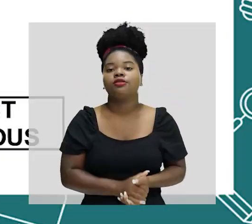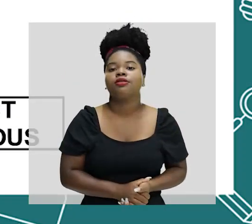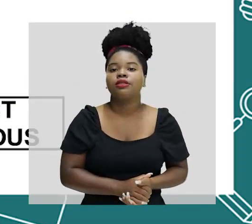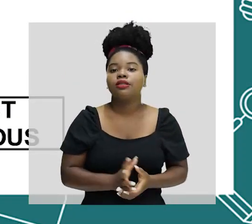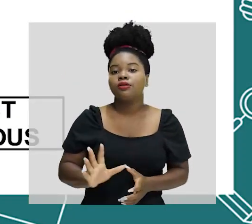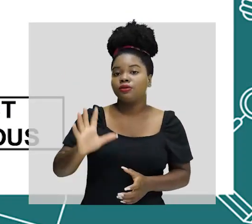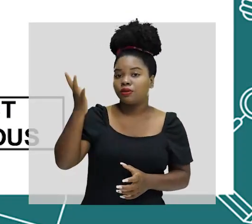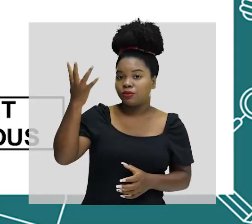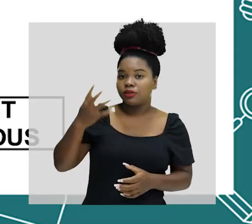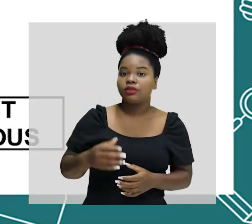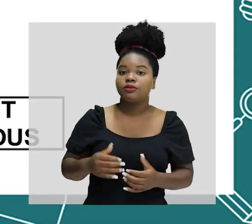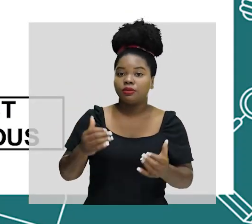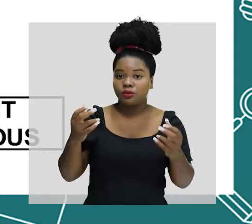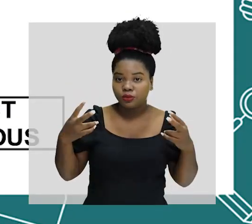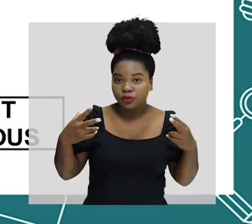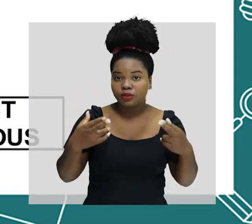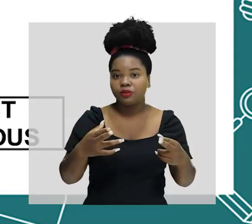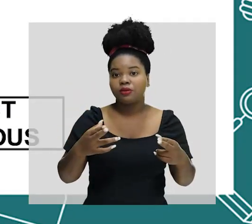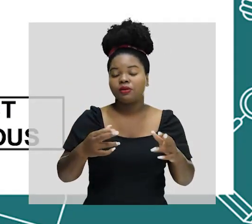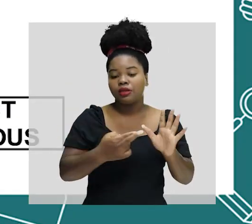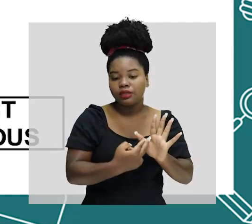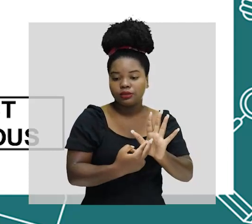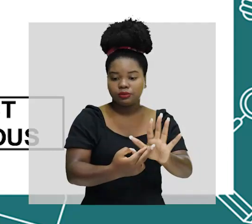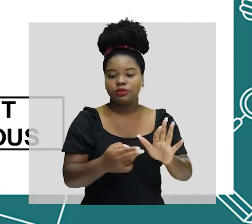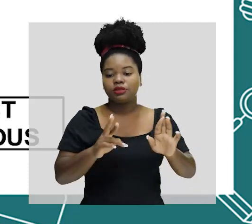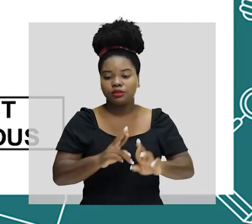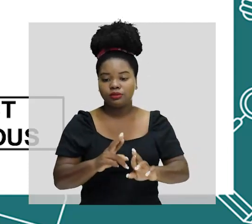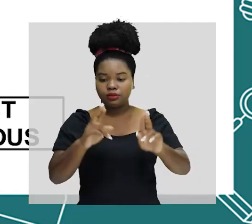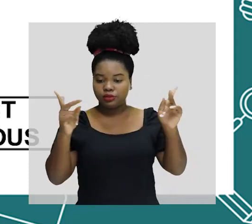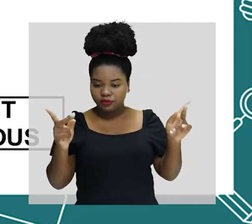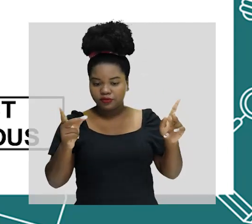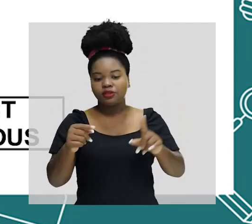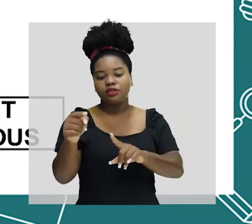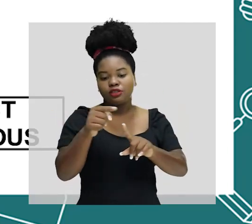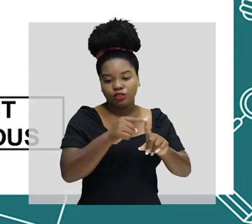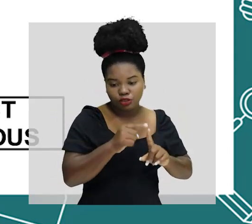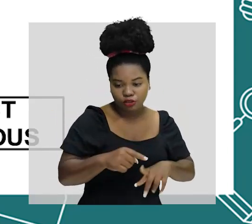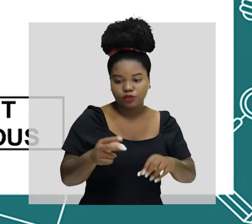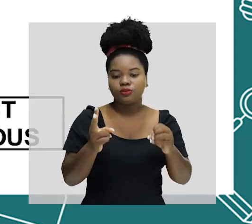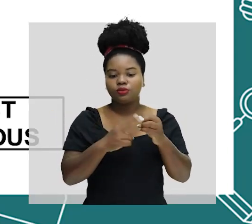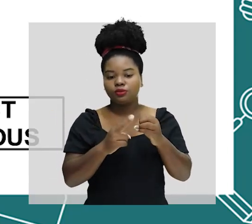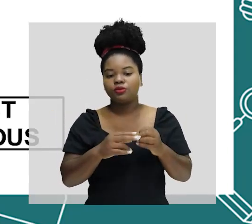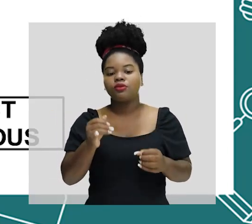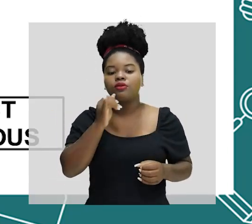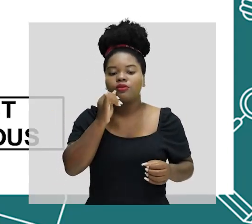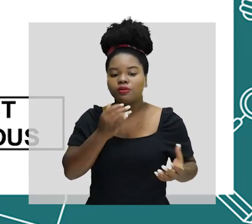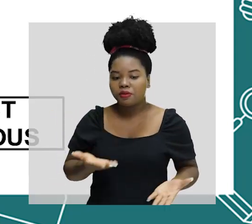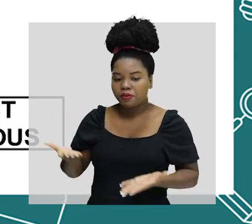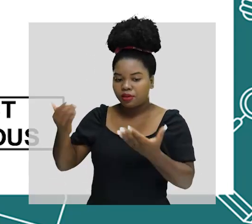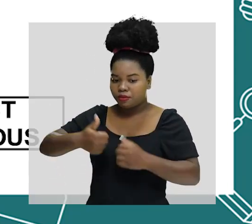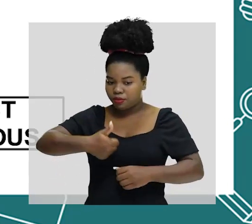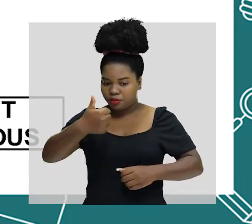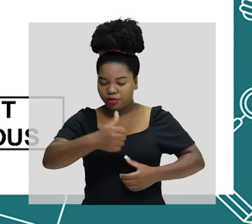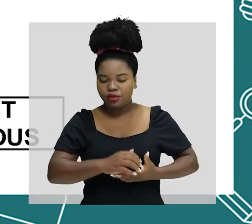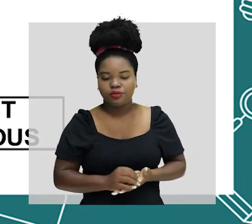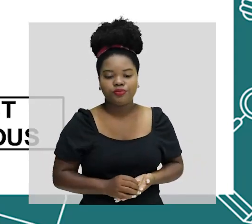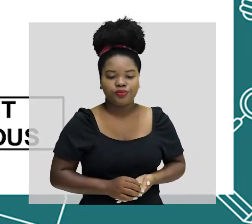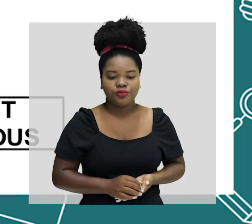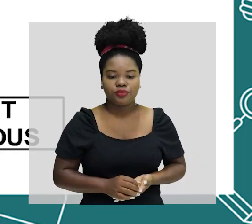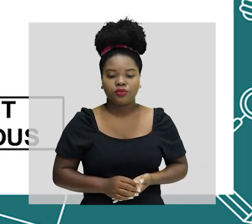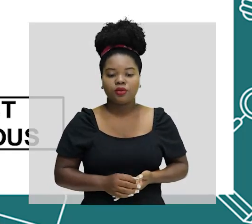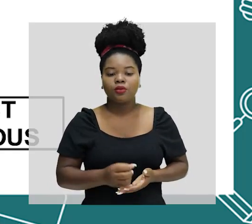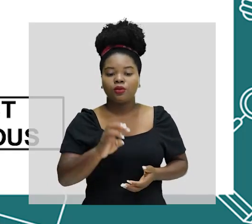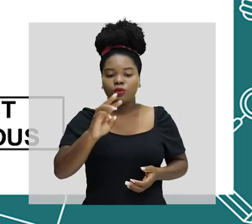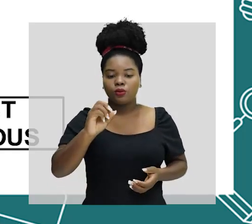ação representada em diferentes formas verbais, tá? Então, por exemplo, I work every day. Um